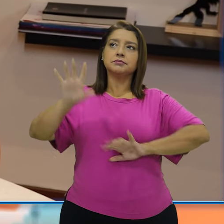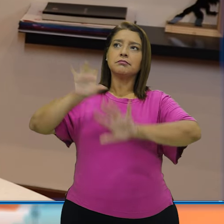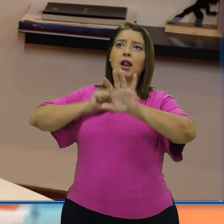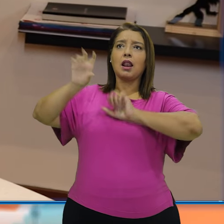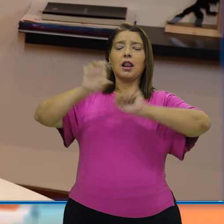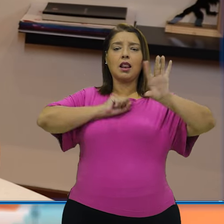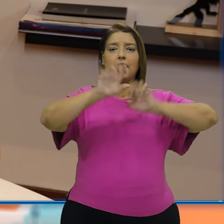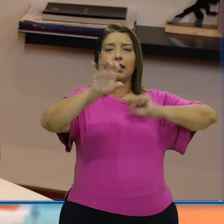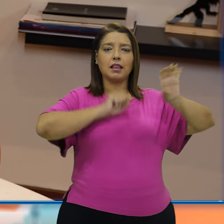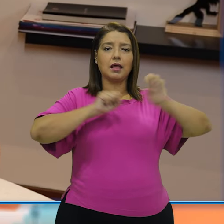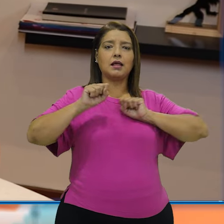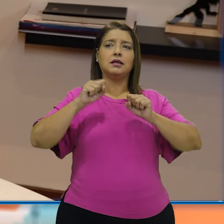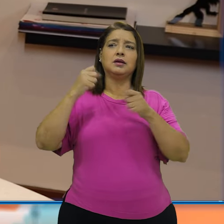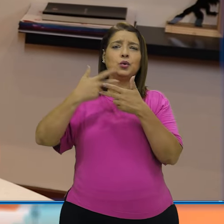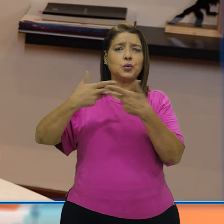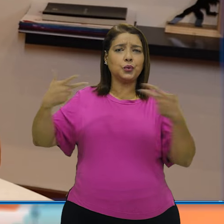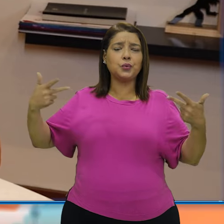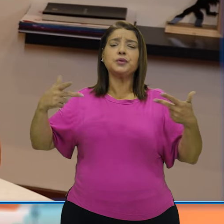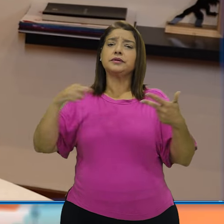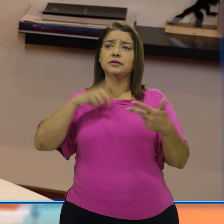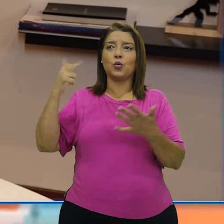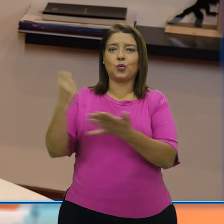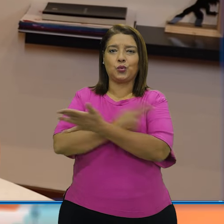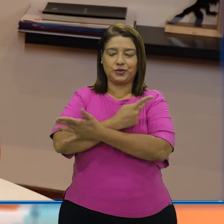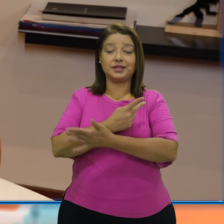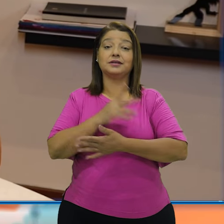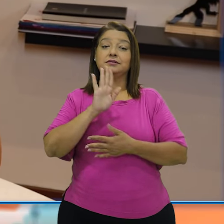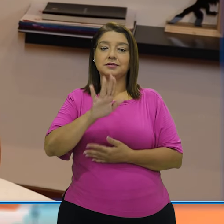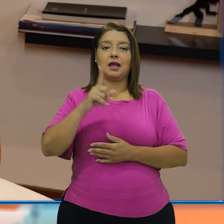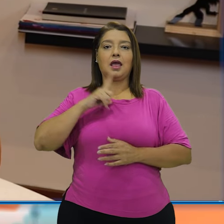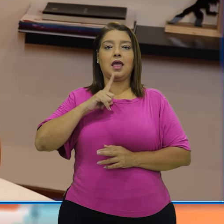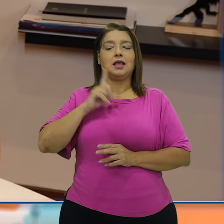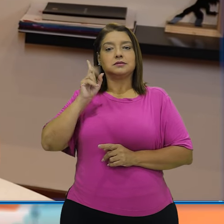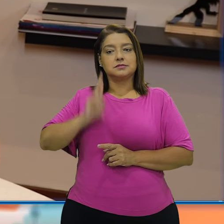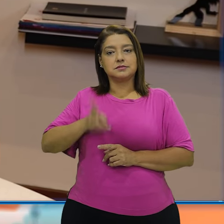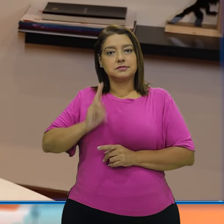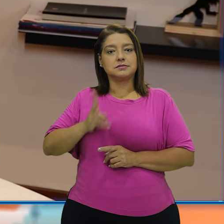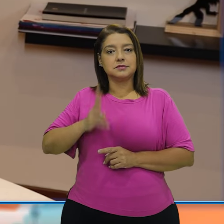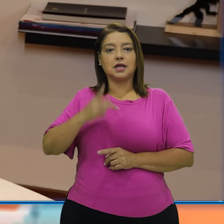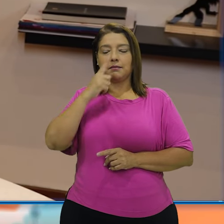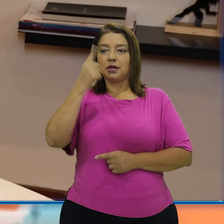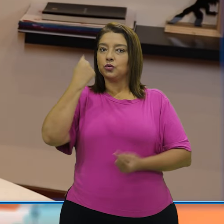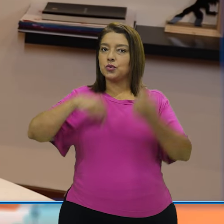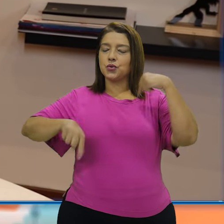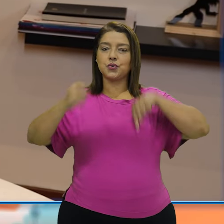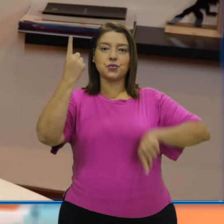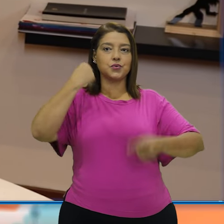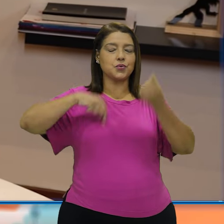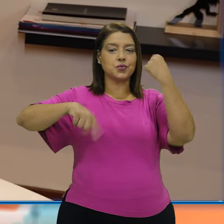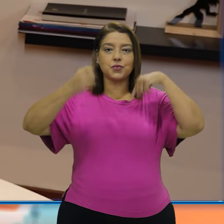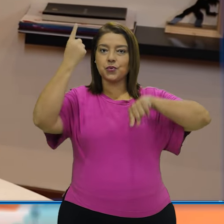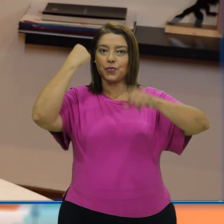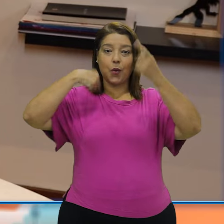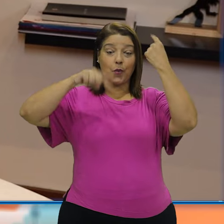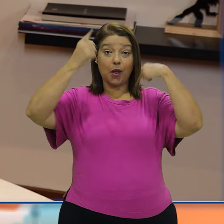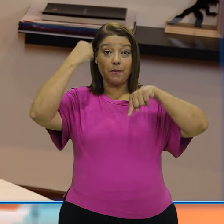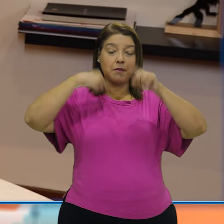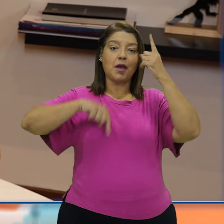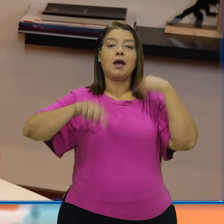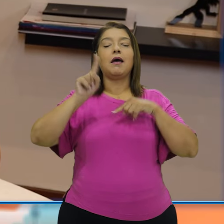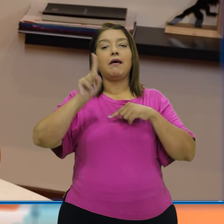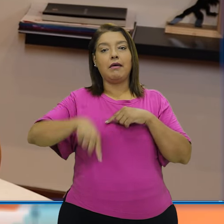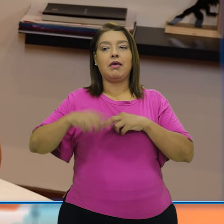percebidas como desafiadoras ou ameaçadoras. E essa resposta ao estresse envolve uma série de mecanismos neurobiológicos que